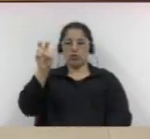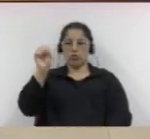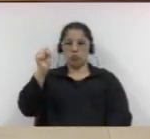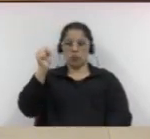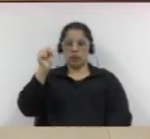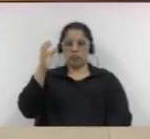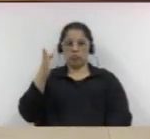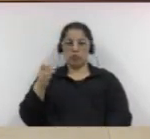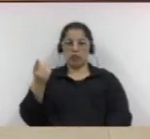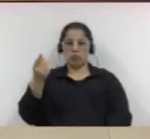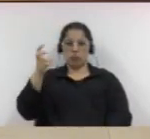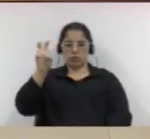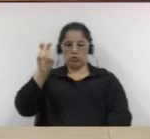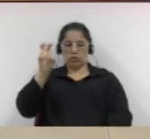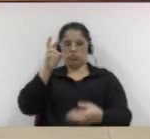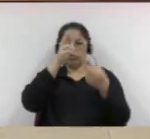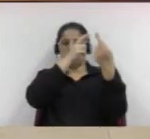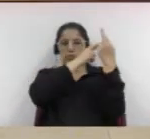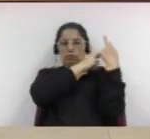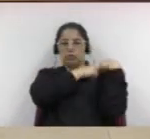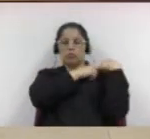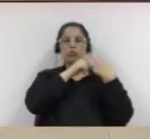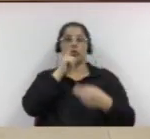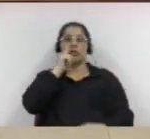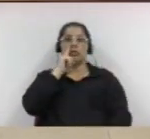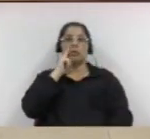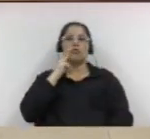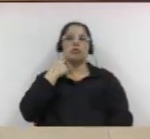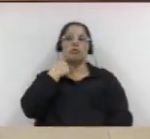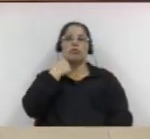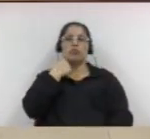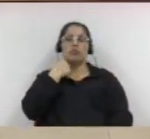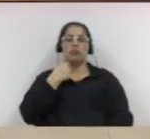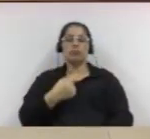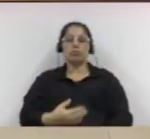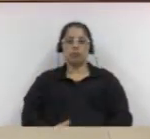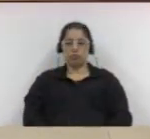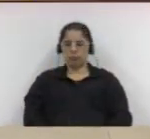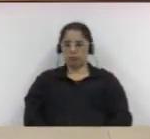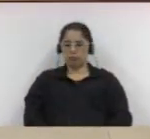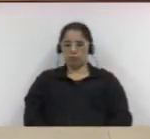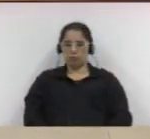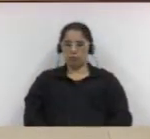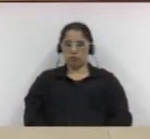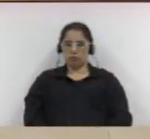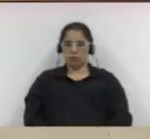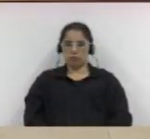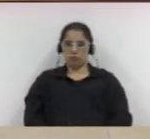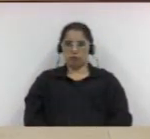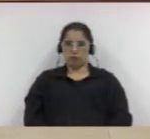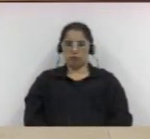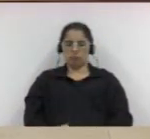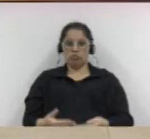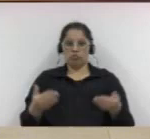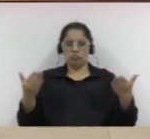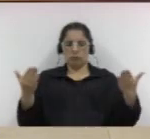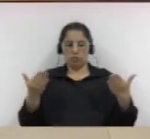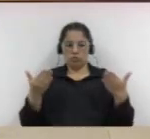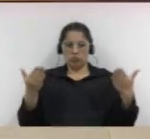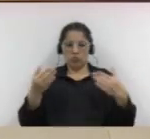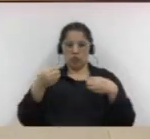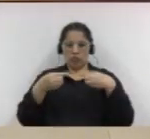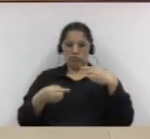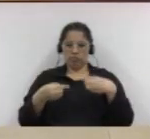858/2015. Autor, vereador Nilton Santos. Requerimento 858, de autoria do vereador Nilton Santos, está